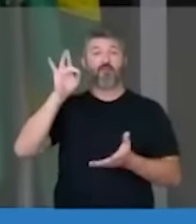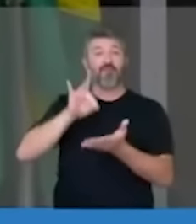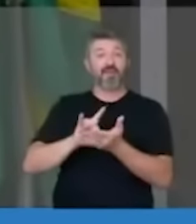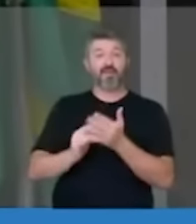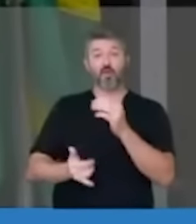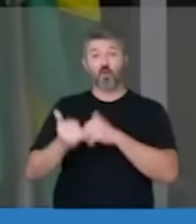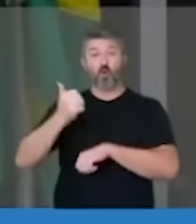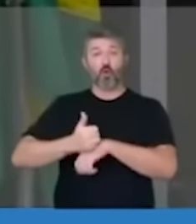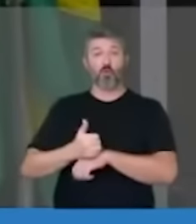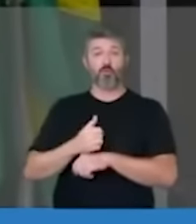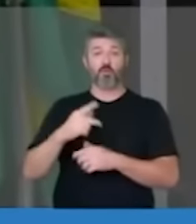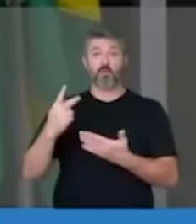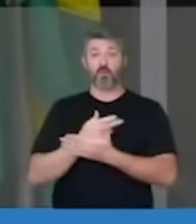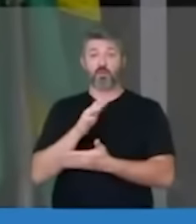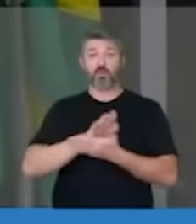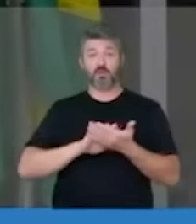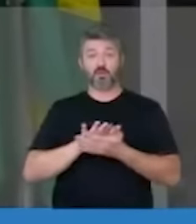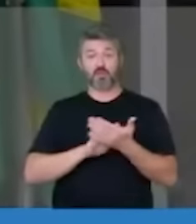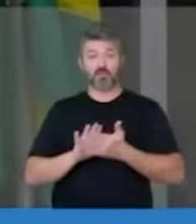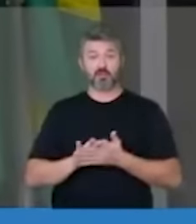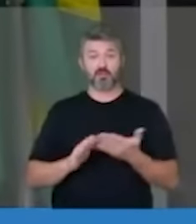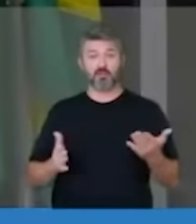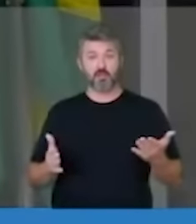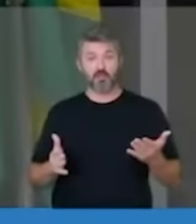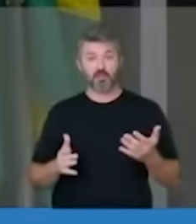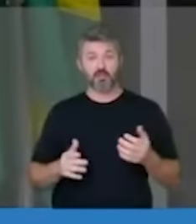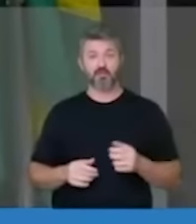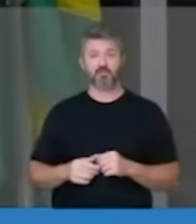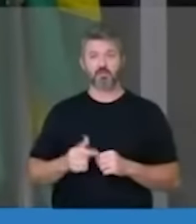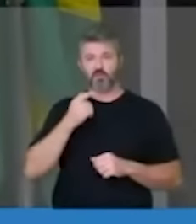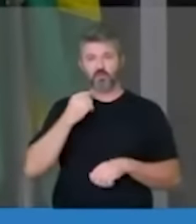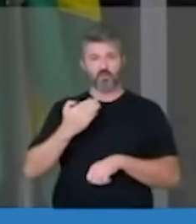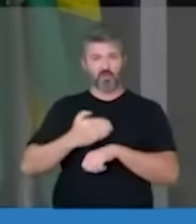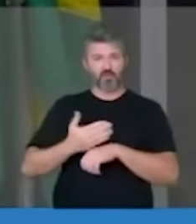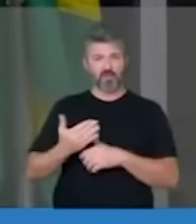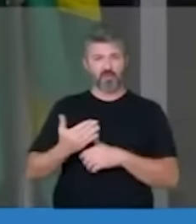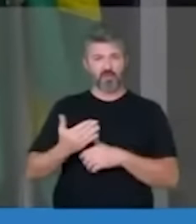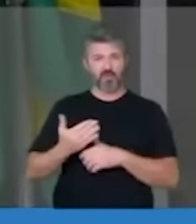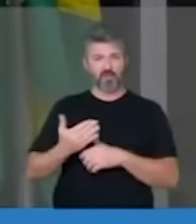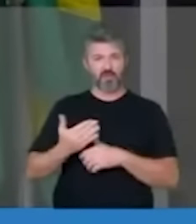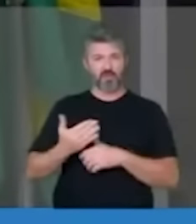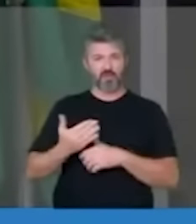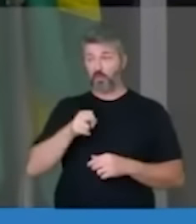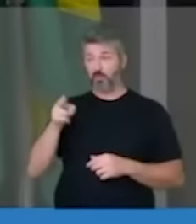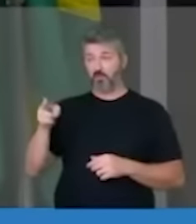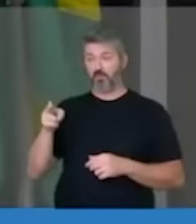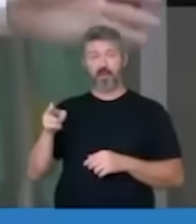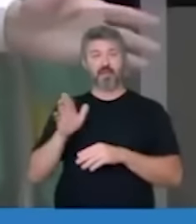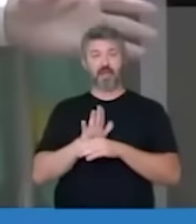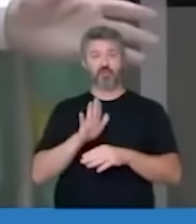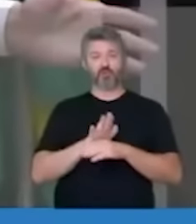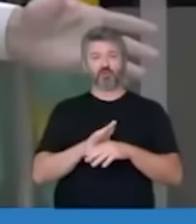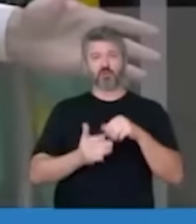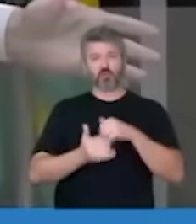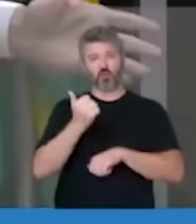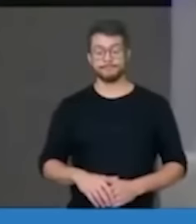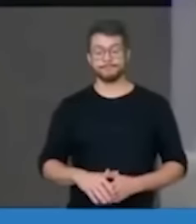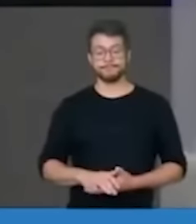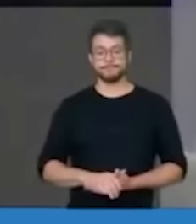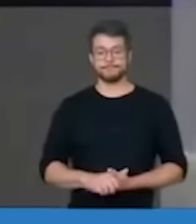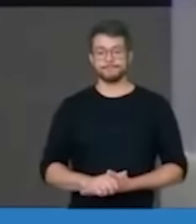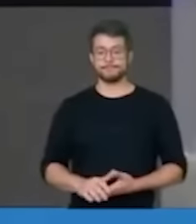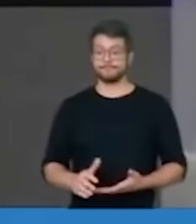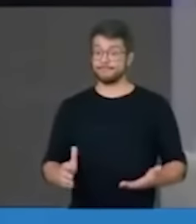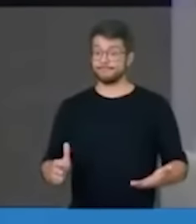que nunca aconteceu. Um golpe de que o cara não consegue pegar nenhum táxi. O golpe que tem um padre intercedendo pelo golpe. Tá de sacanagem, né?